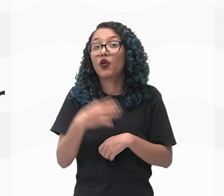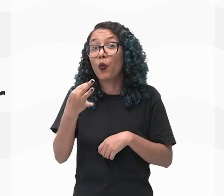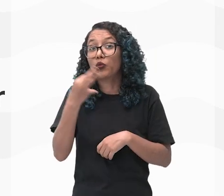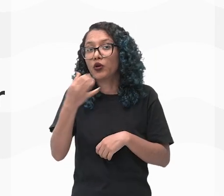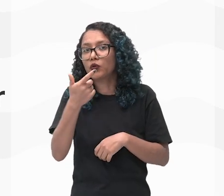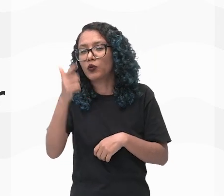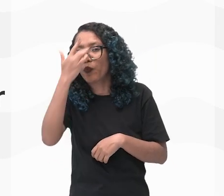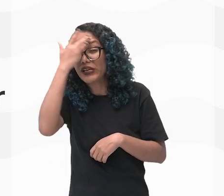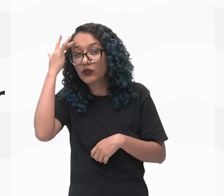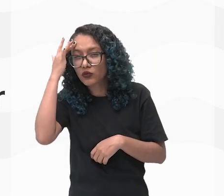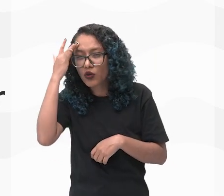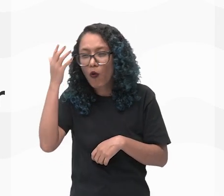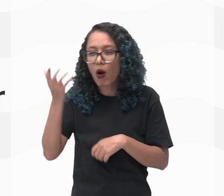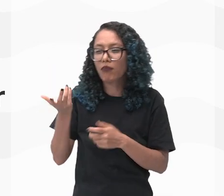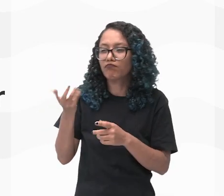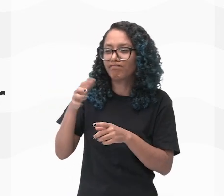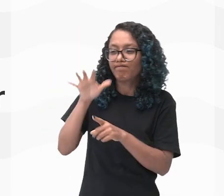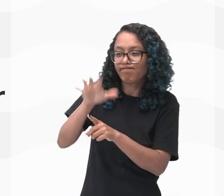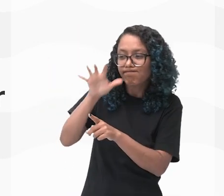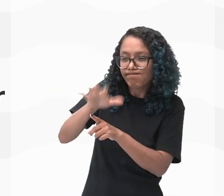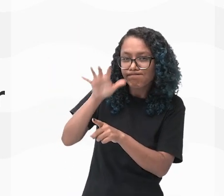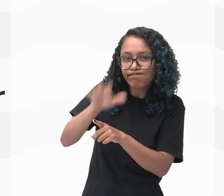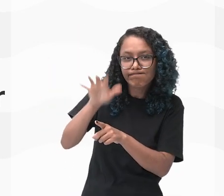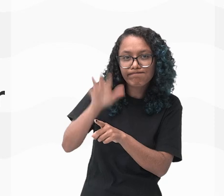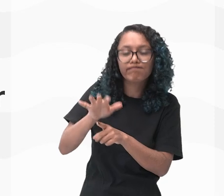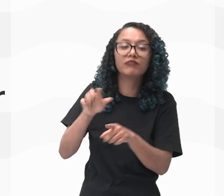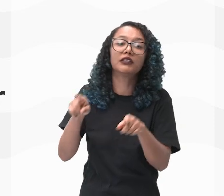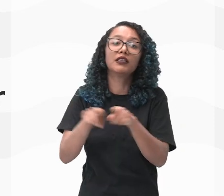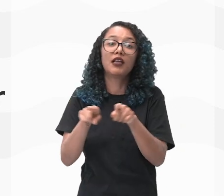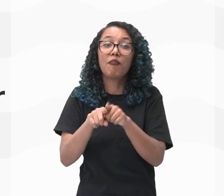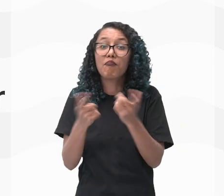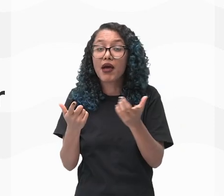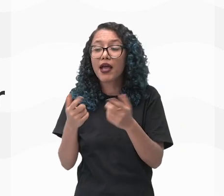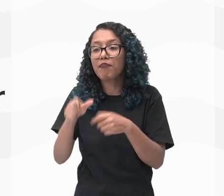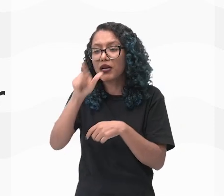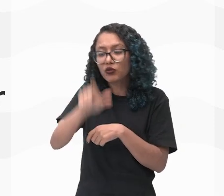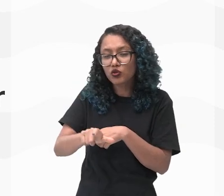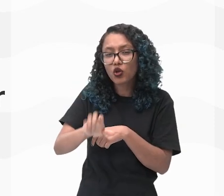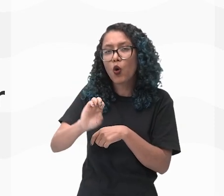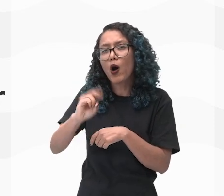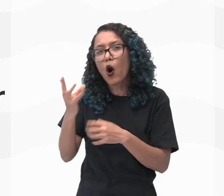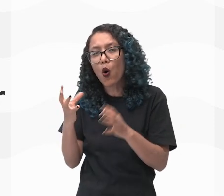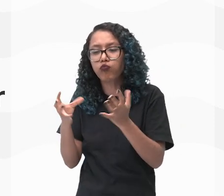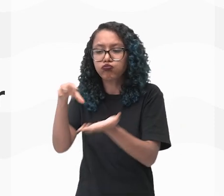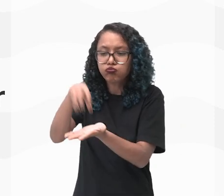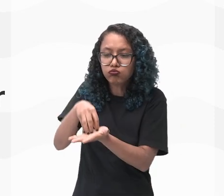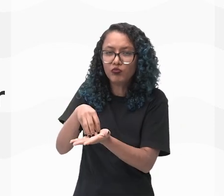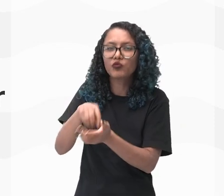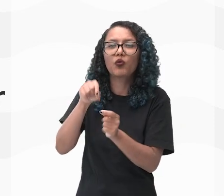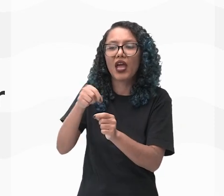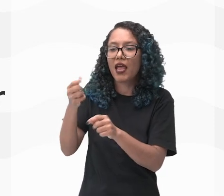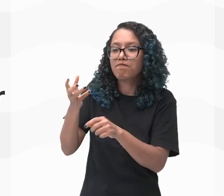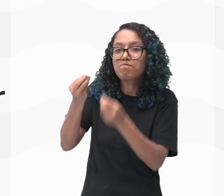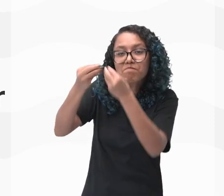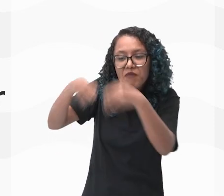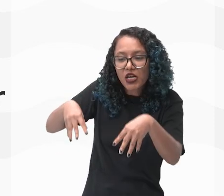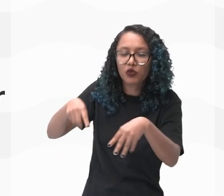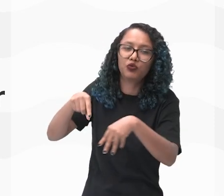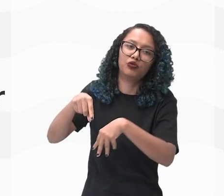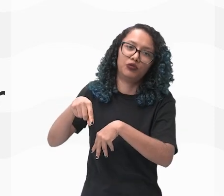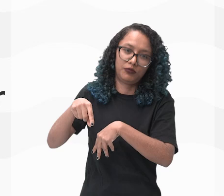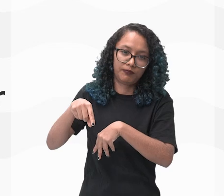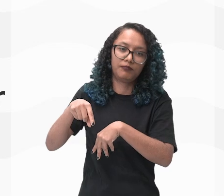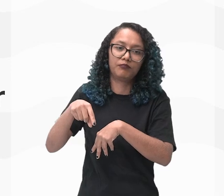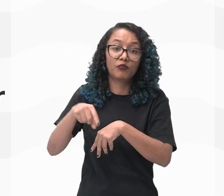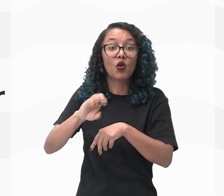reputação de alguém ou entidade ou gerar lucro através de publicidade. É importante